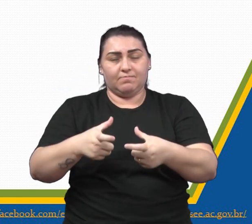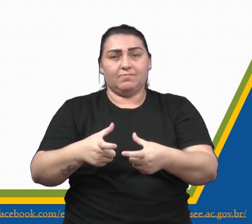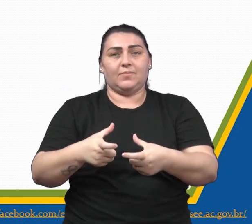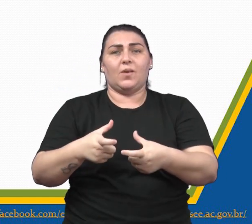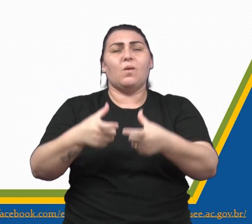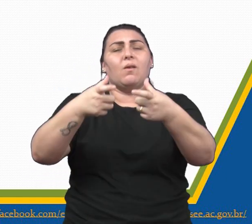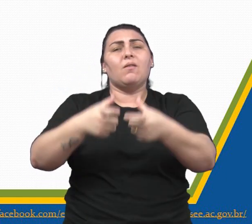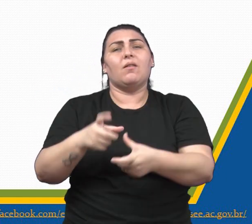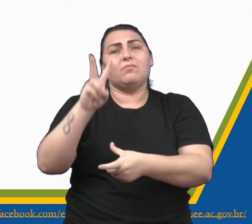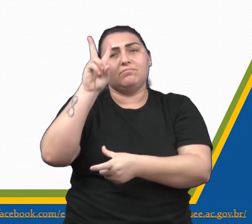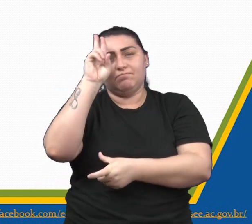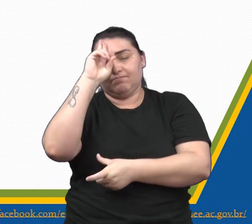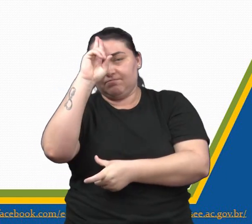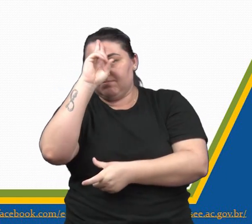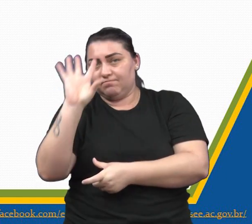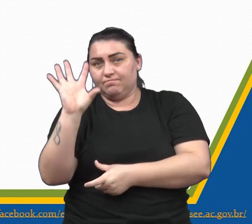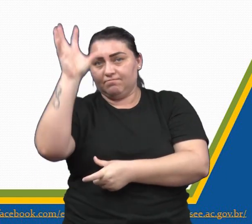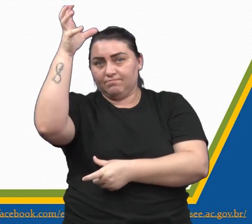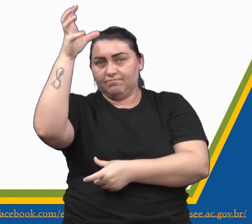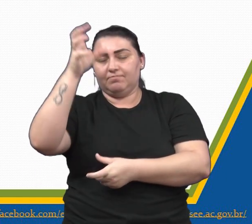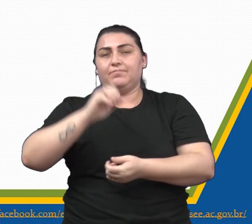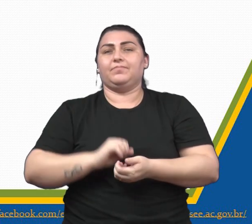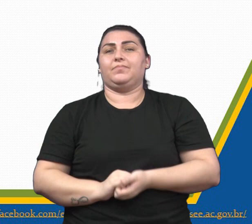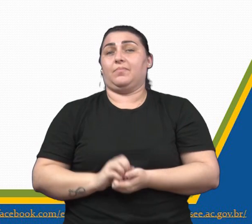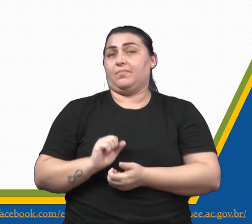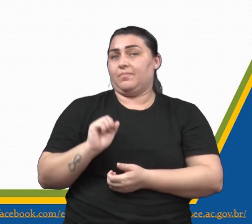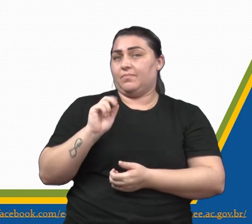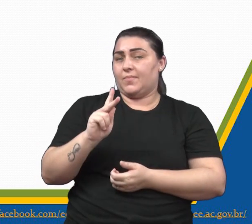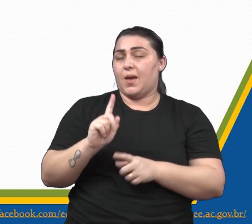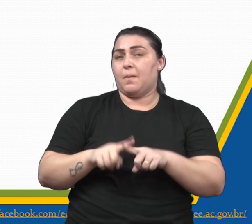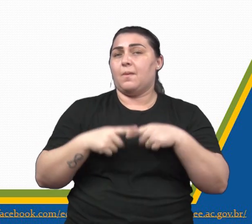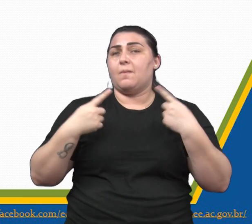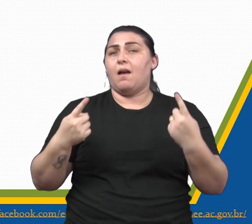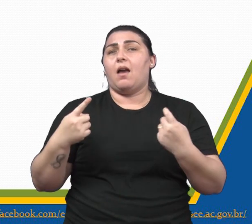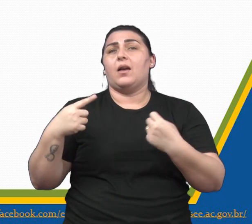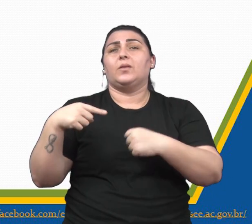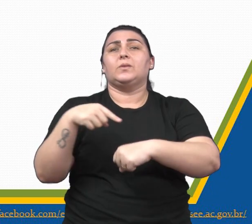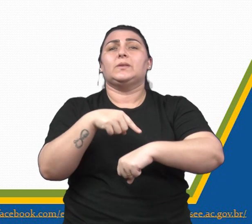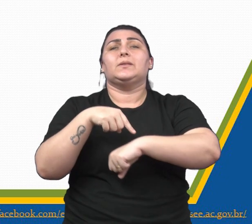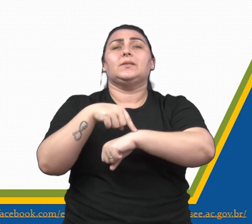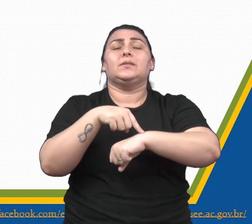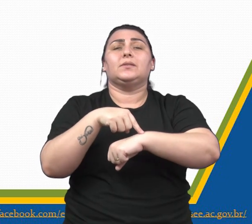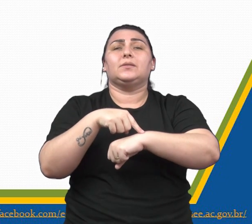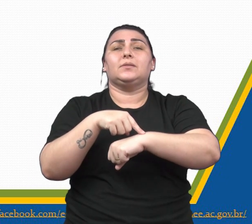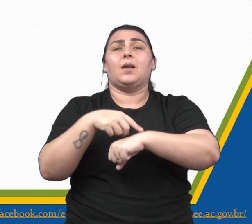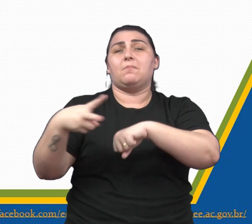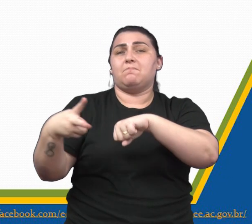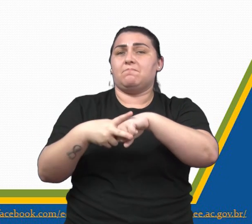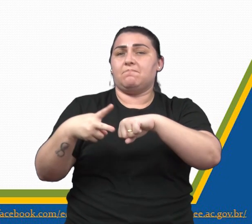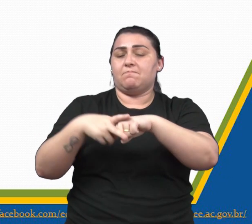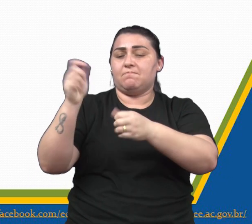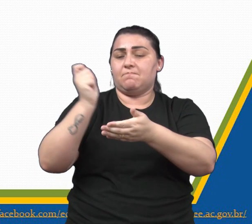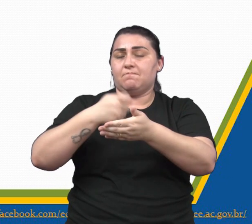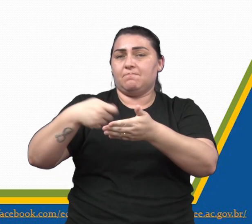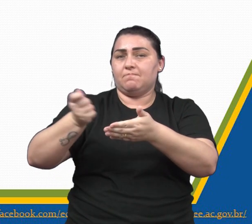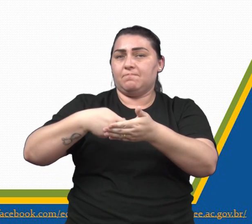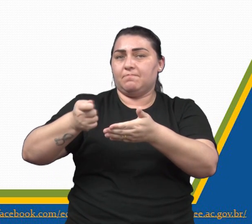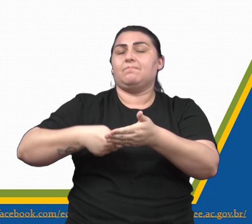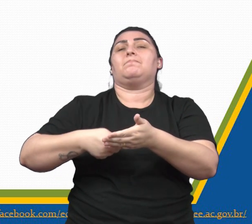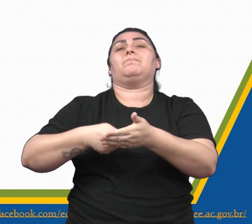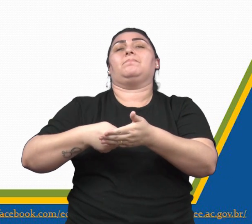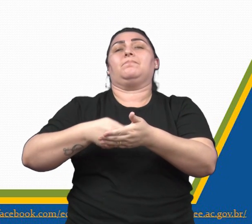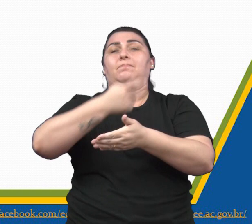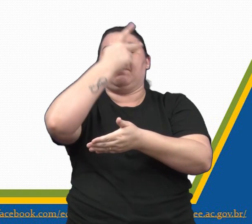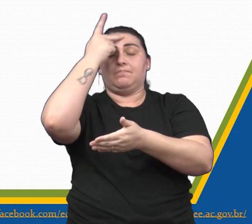o local dos episódios. Ok, mas em que tempo verbal escrevemos um relato pessoal? Vamos descobrir